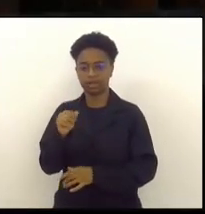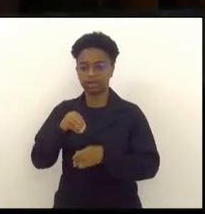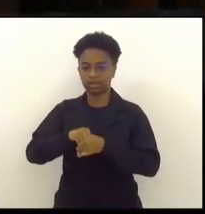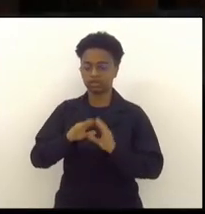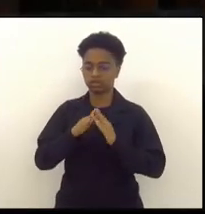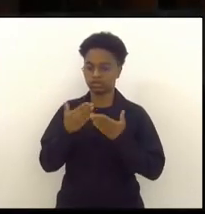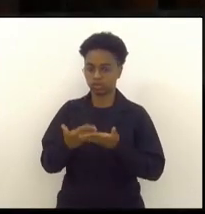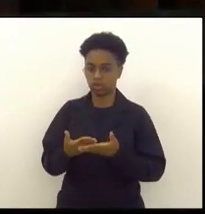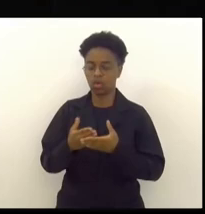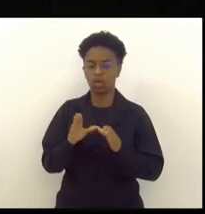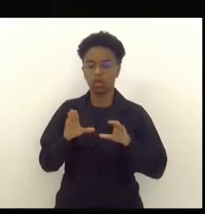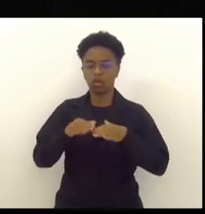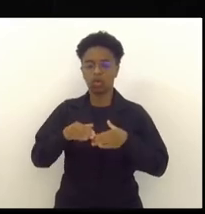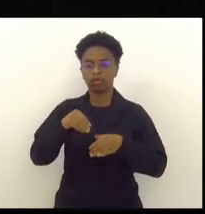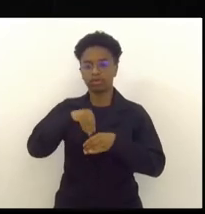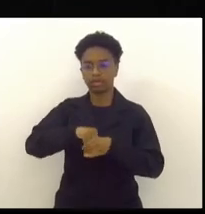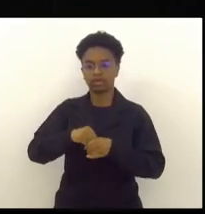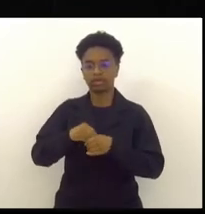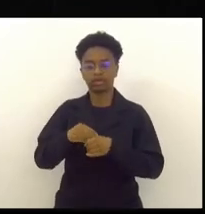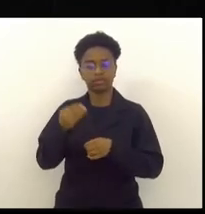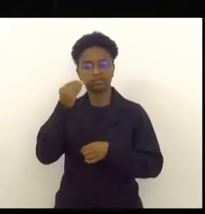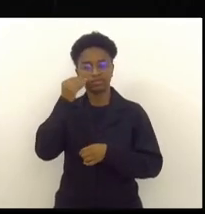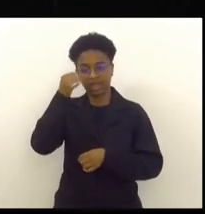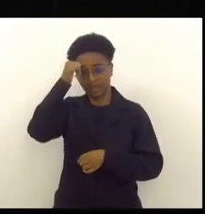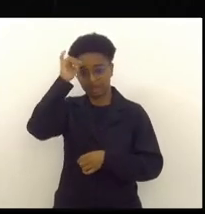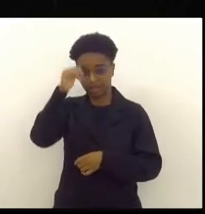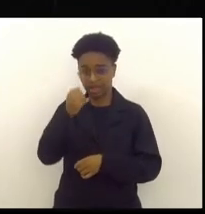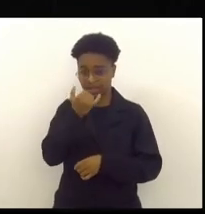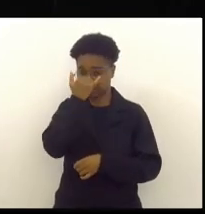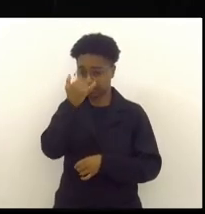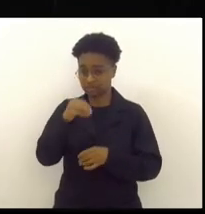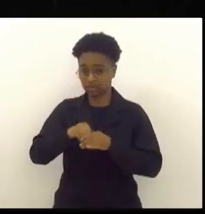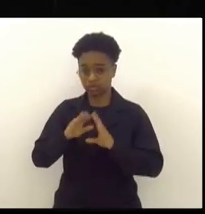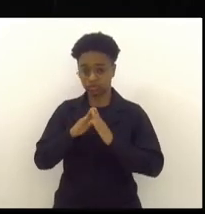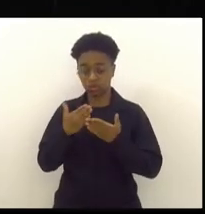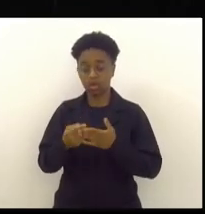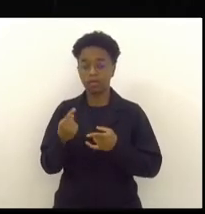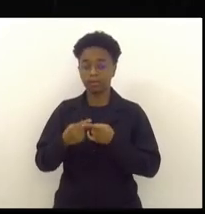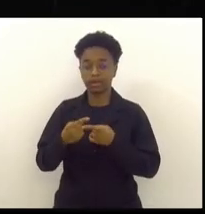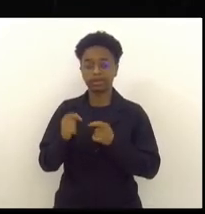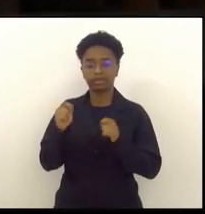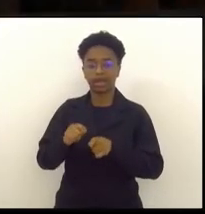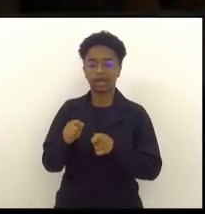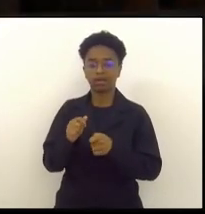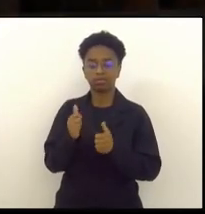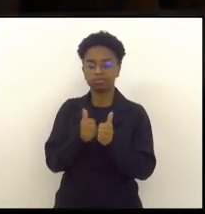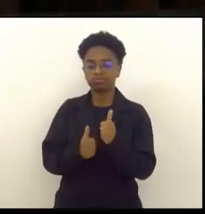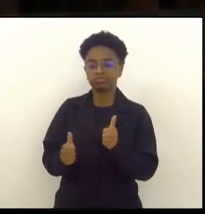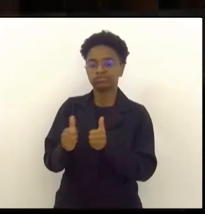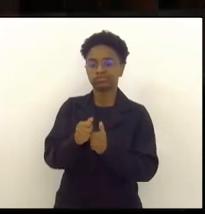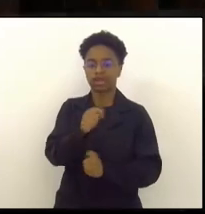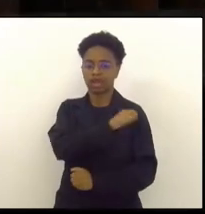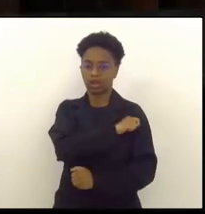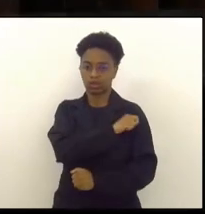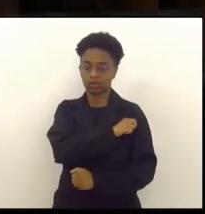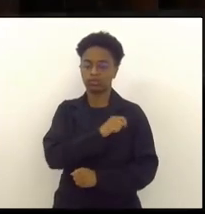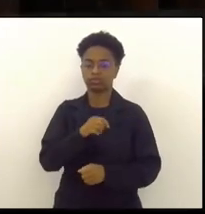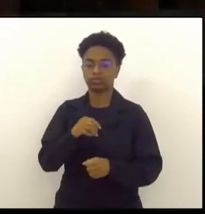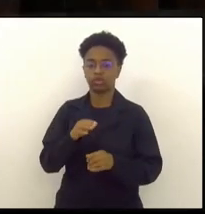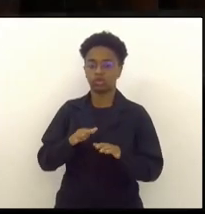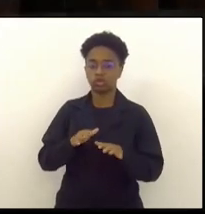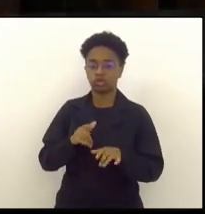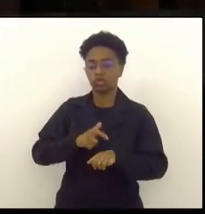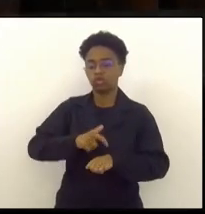comissões internas de prevenção de acidentes nas escolas, que permitem o protagonismo dos estudantes. Naquele momento, se